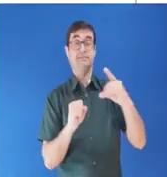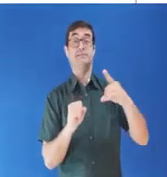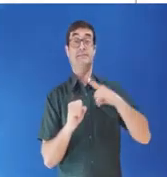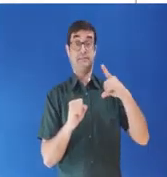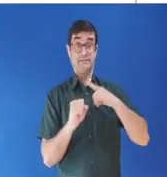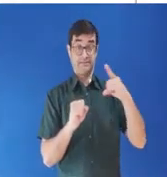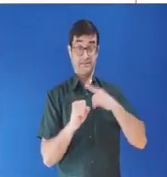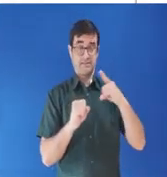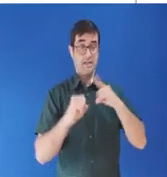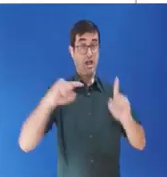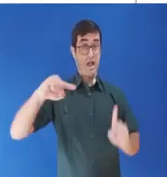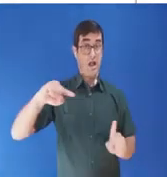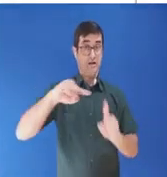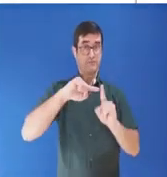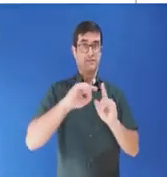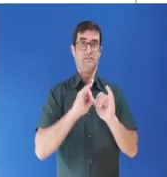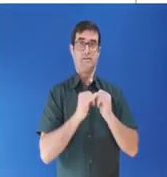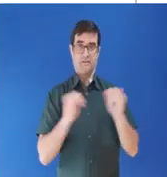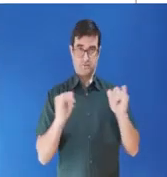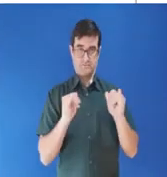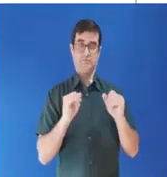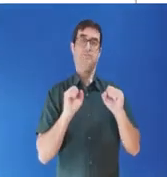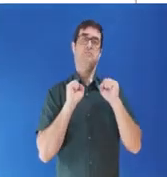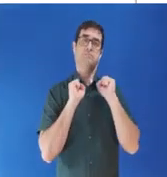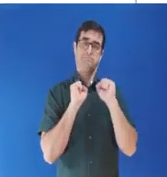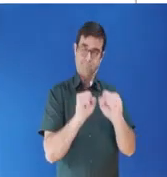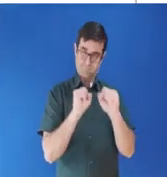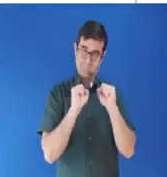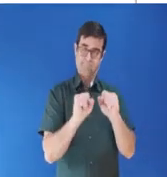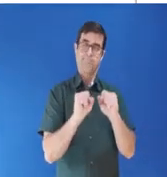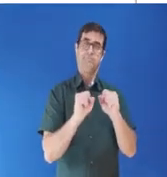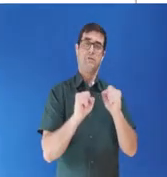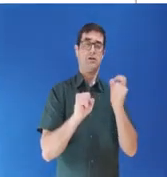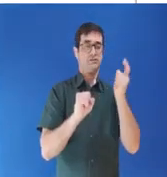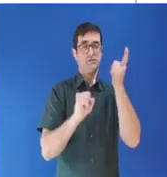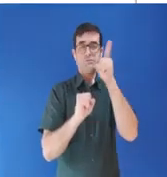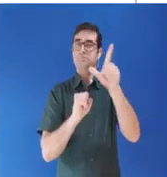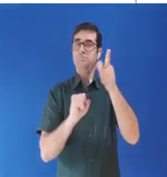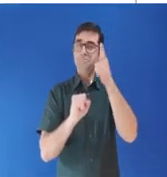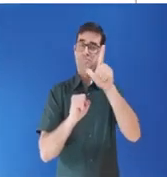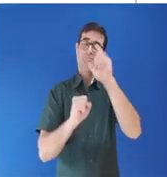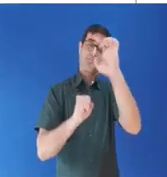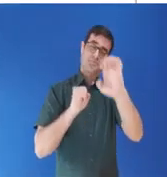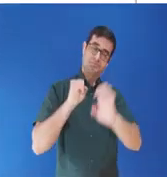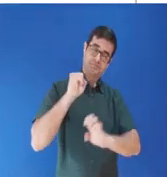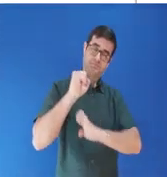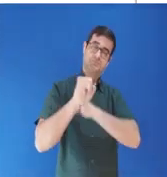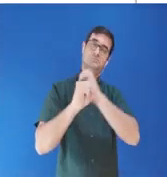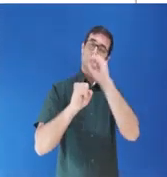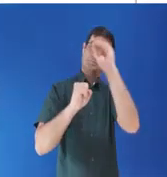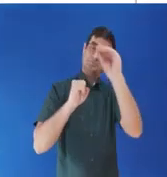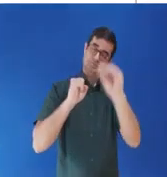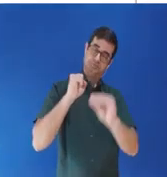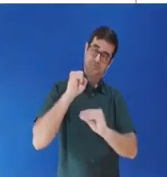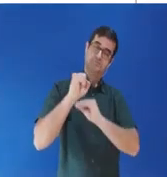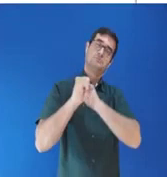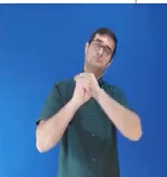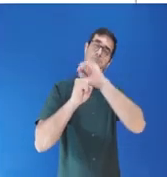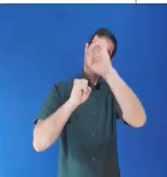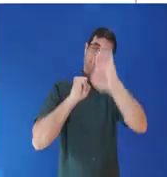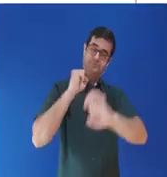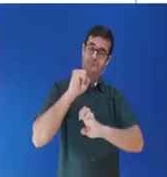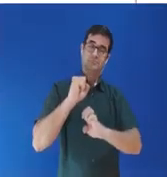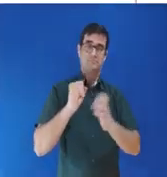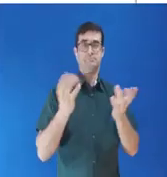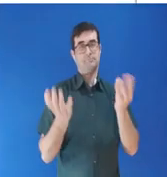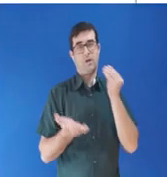grande afinidade eletrônica, né, eu tenho uma grande tendência a ganhar elétrons, né? Então isso seria